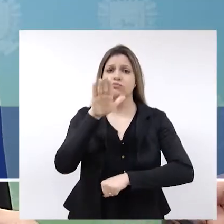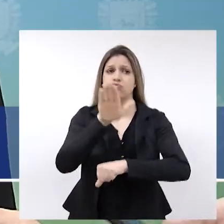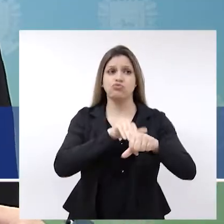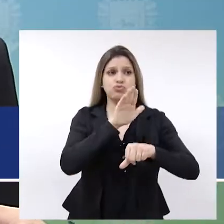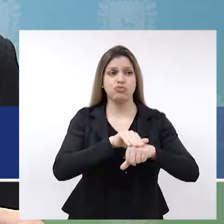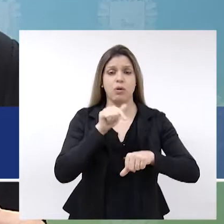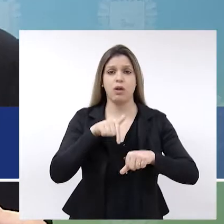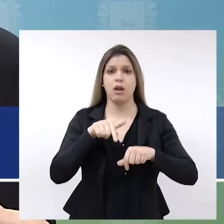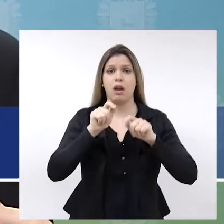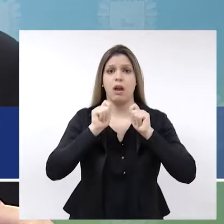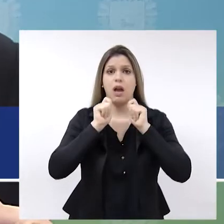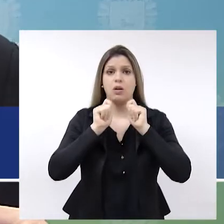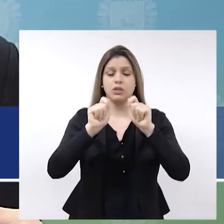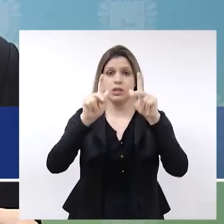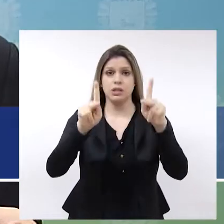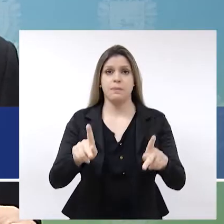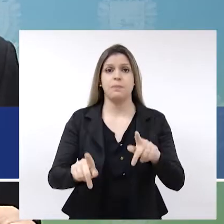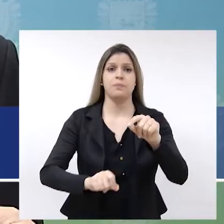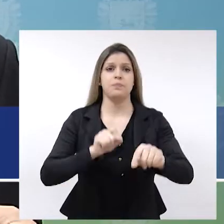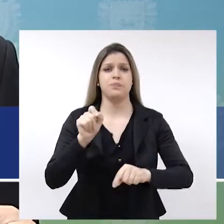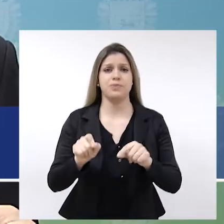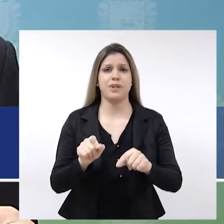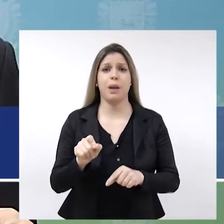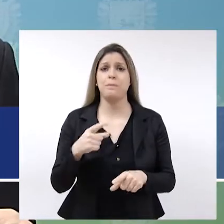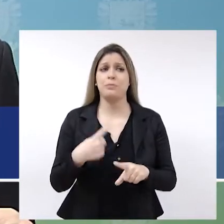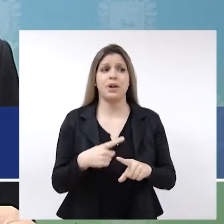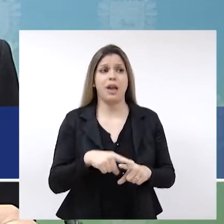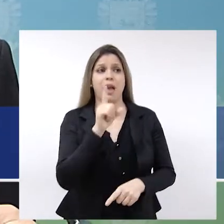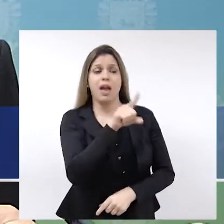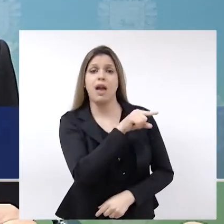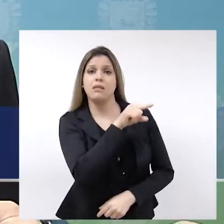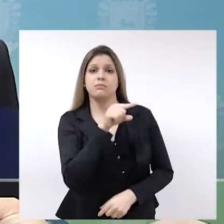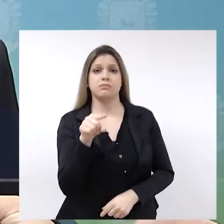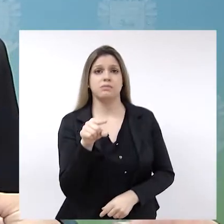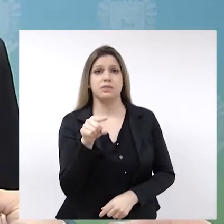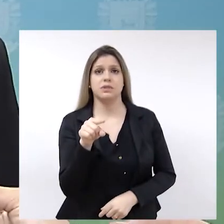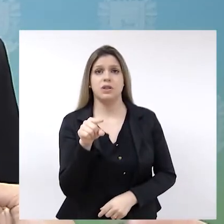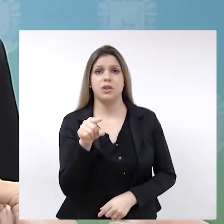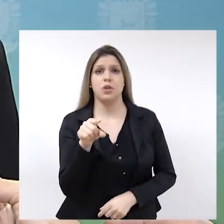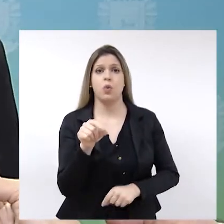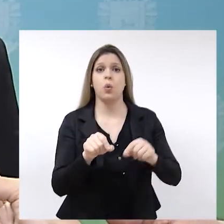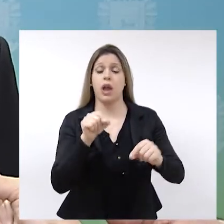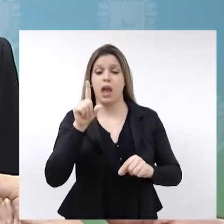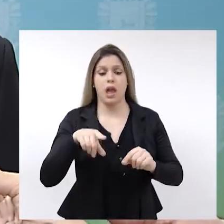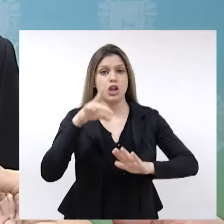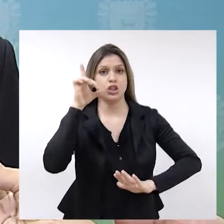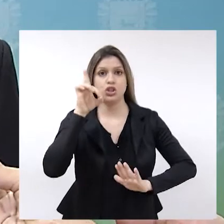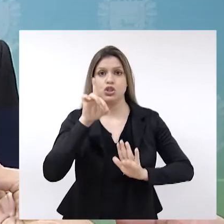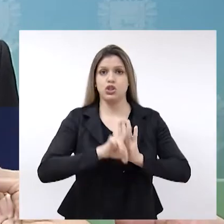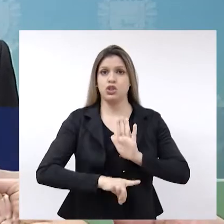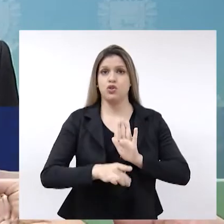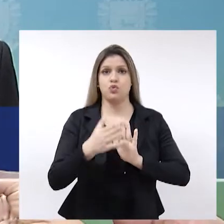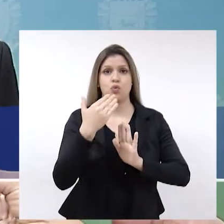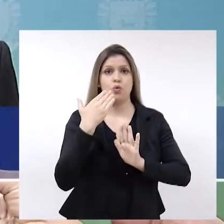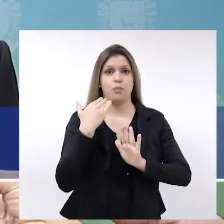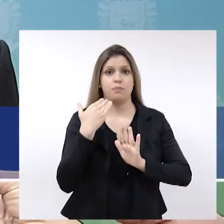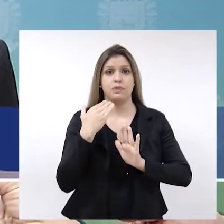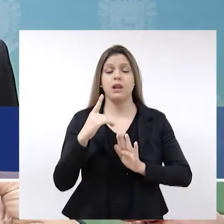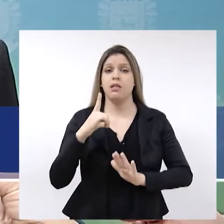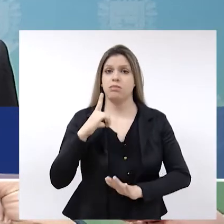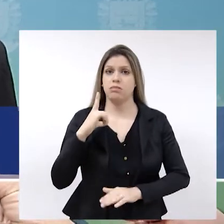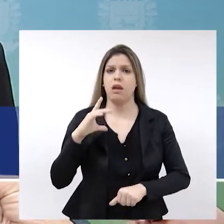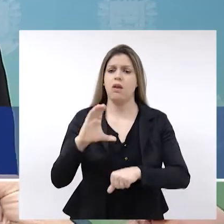aqui da audiência pública, em primeiro momento, foi a suspensão, que é um direito elementar garantido